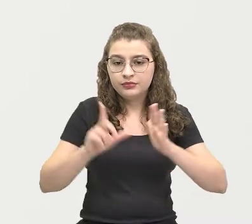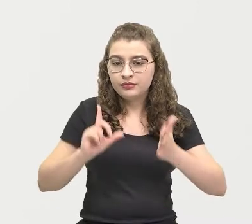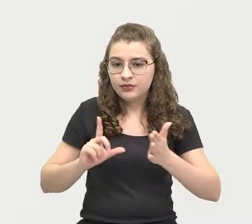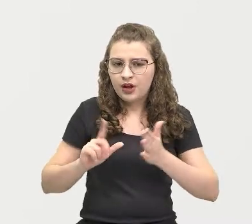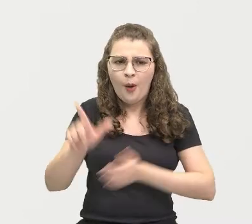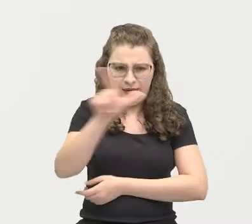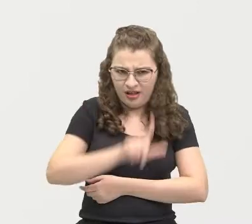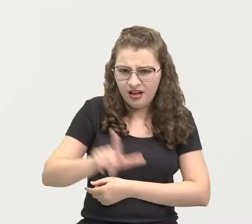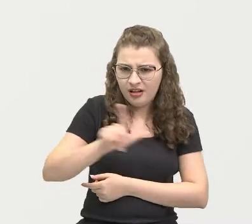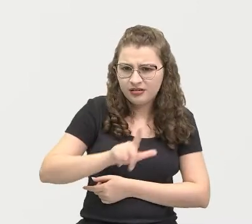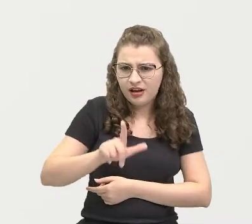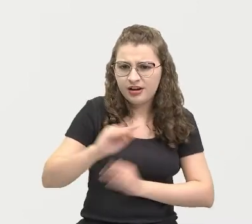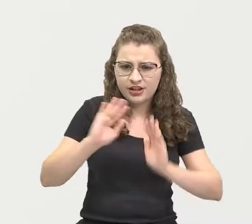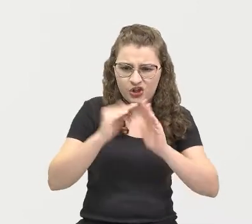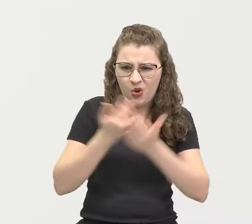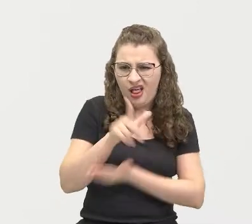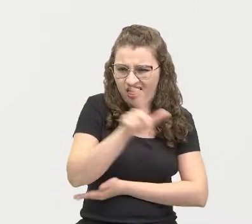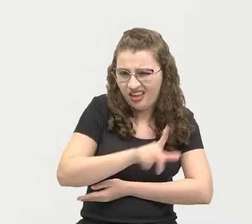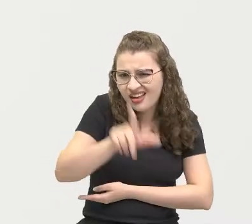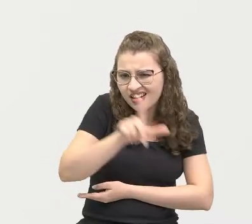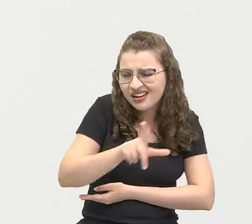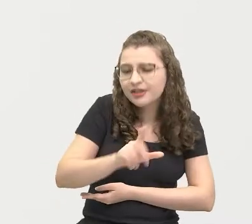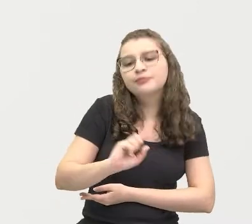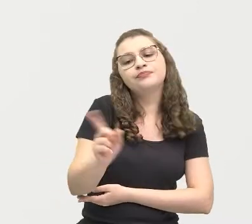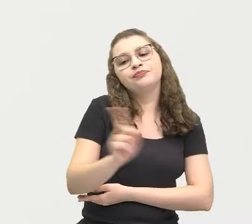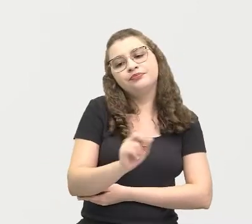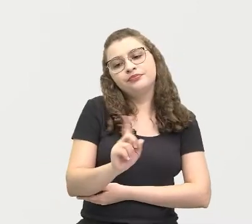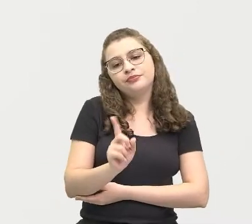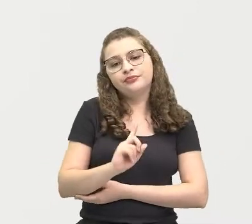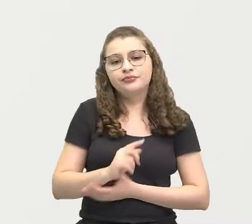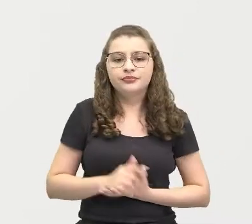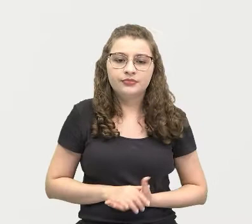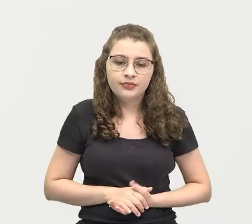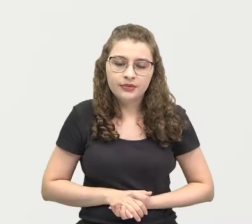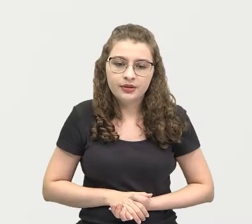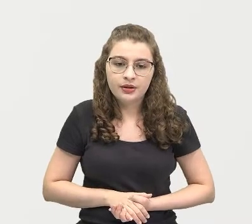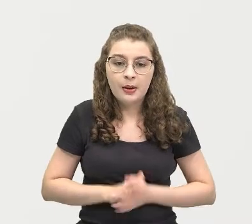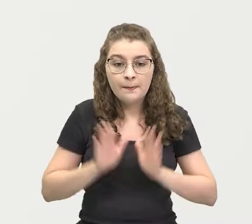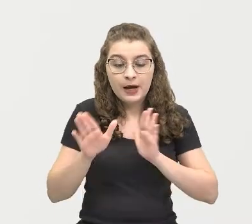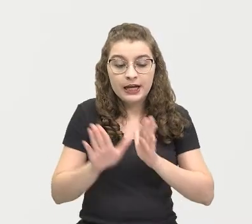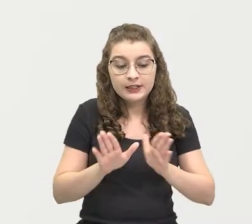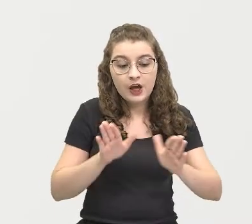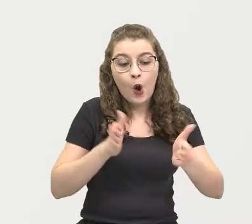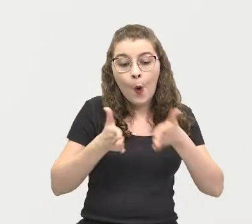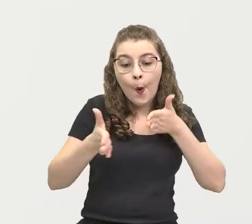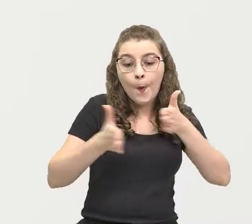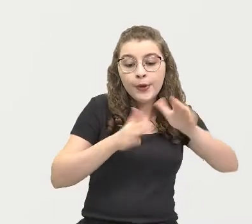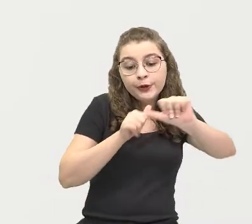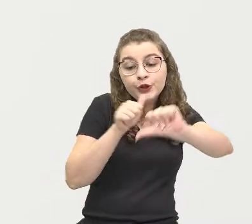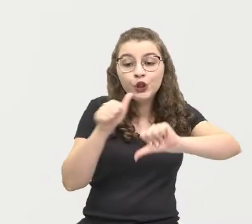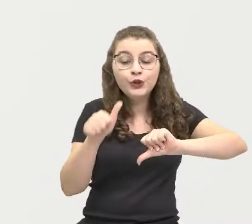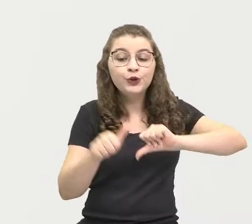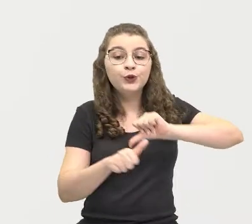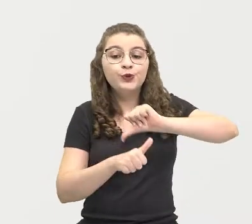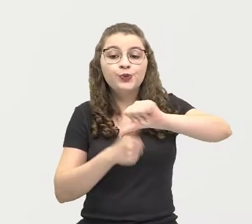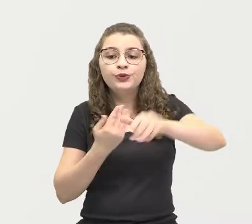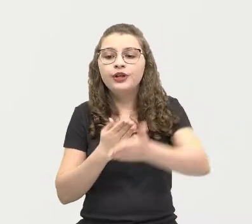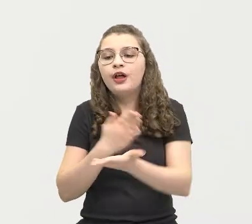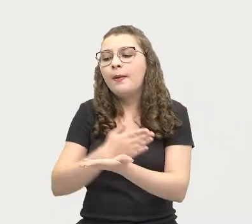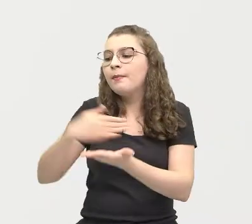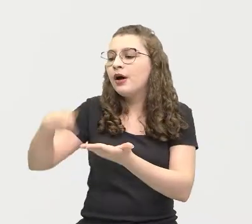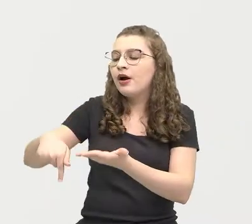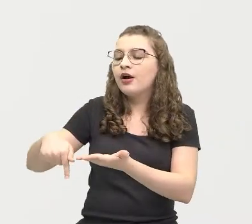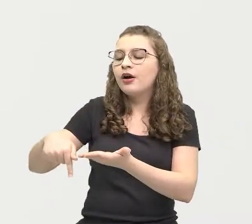uma escola literária. Falei que ele não é uma escola literária, né? Ele é um momento ali de transição até o modernismo,